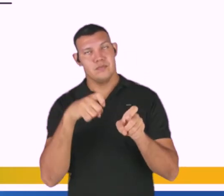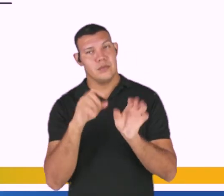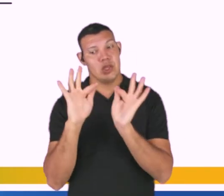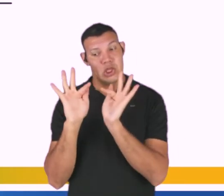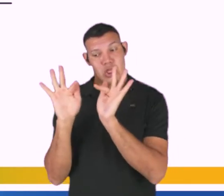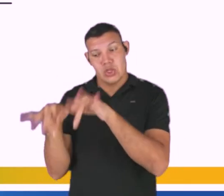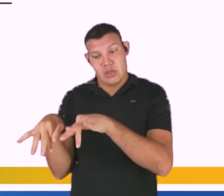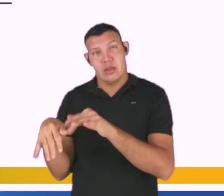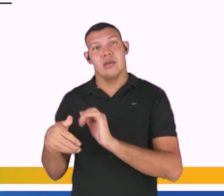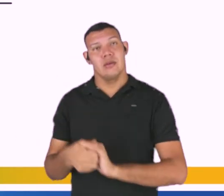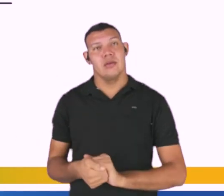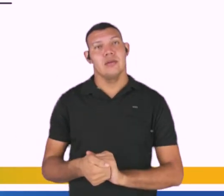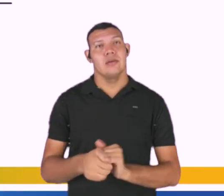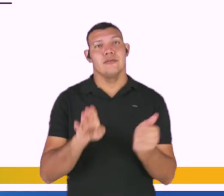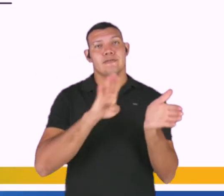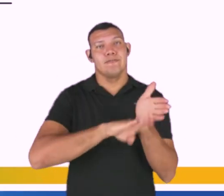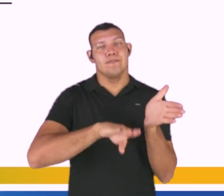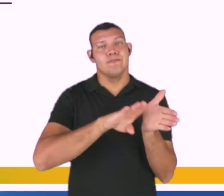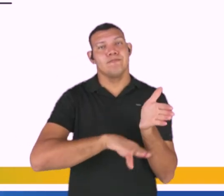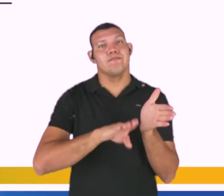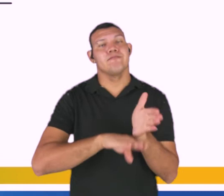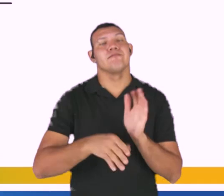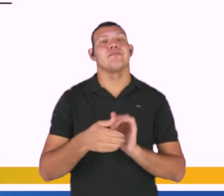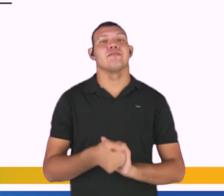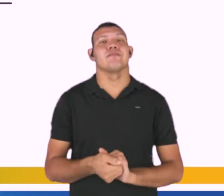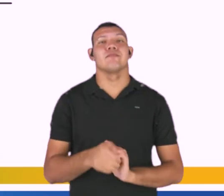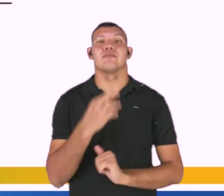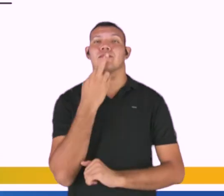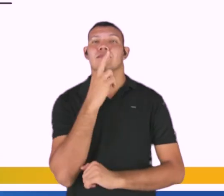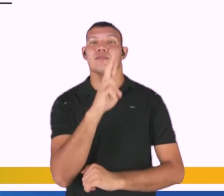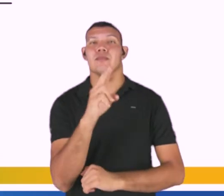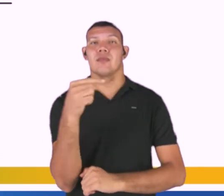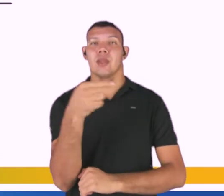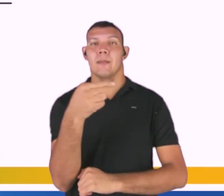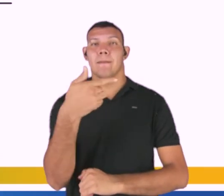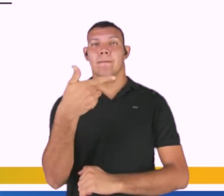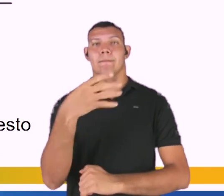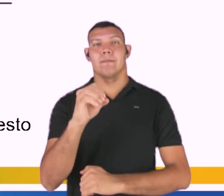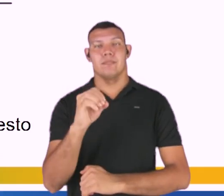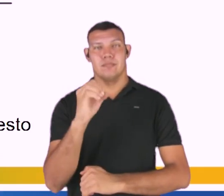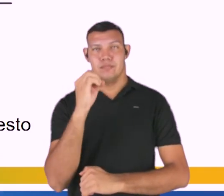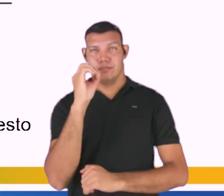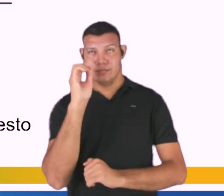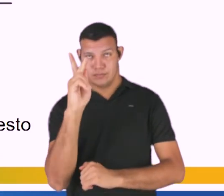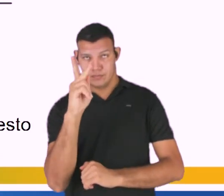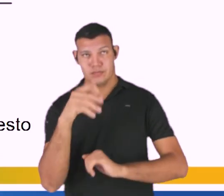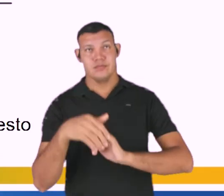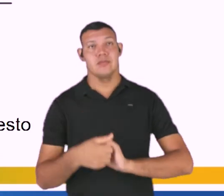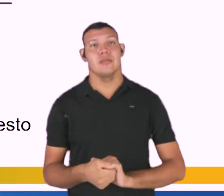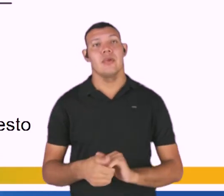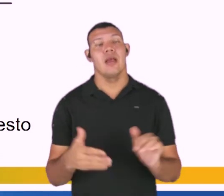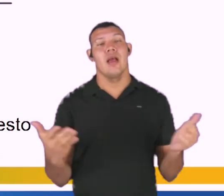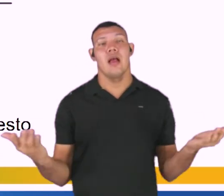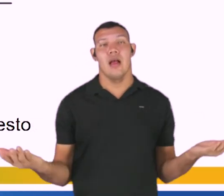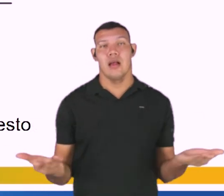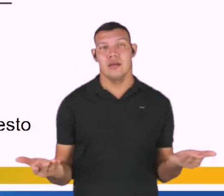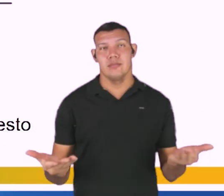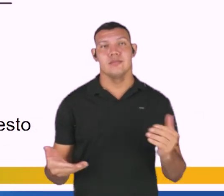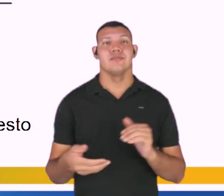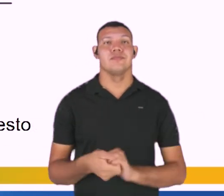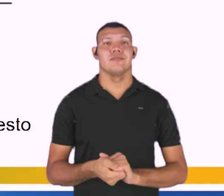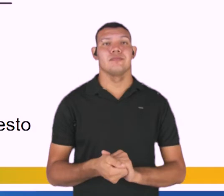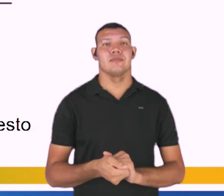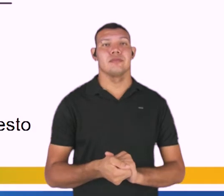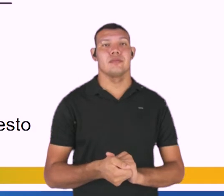ele nos dá um resto dessa dívida essa divisão que é o menos 20 tudo bem Então nesse caso gente